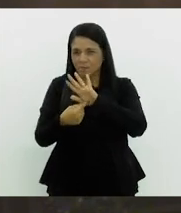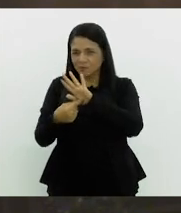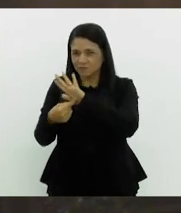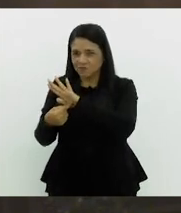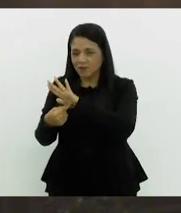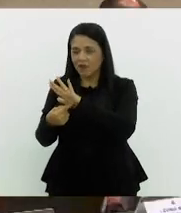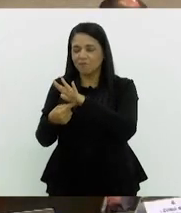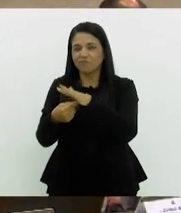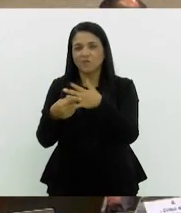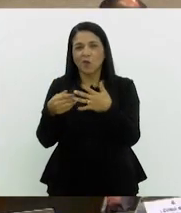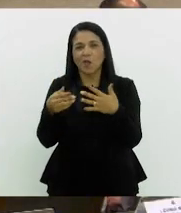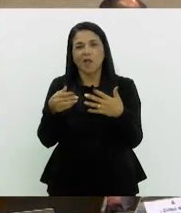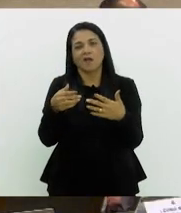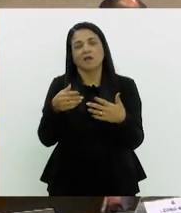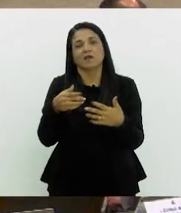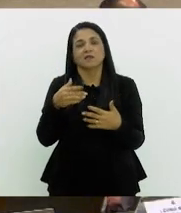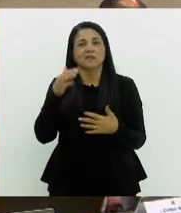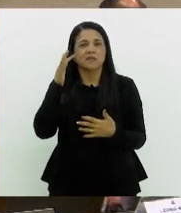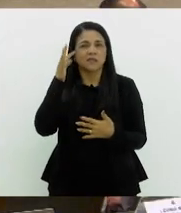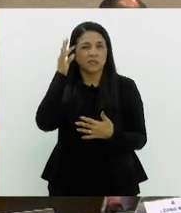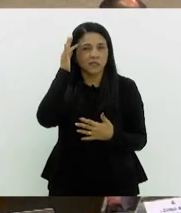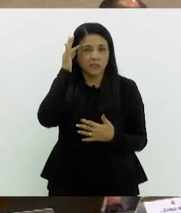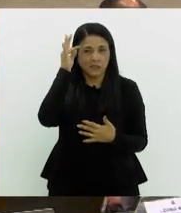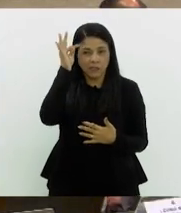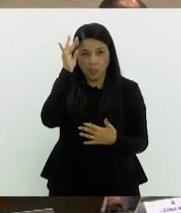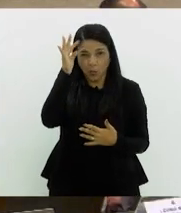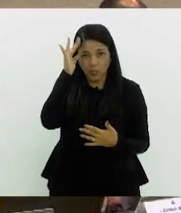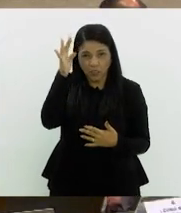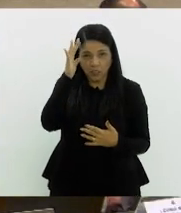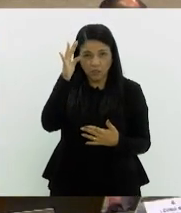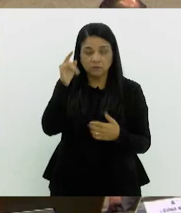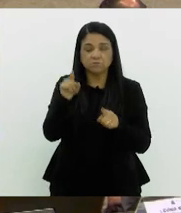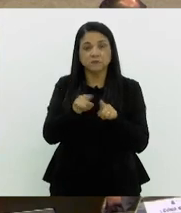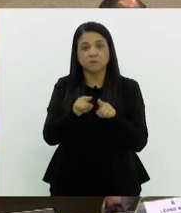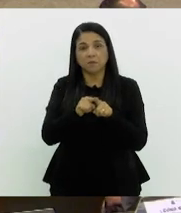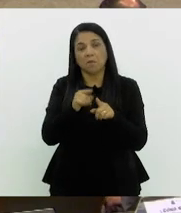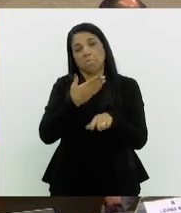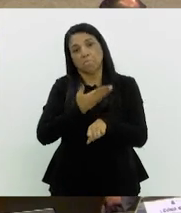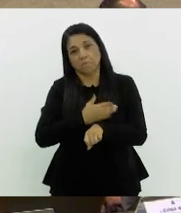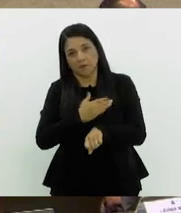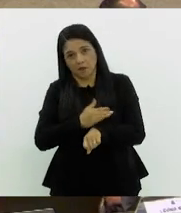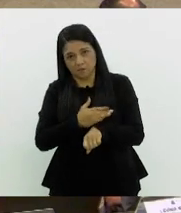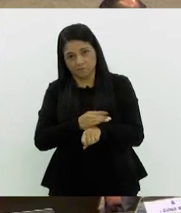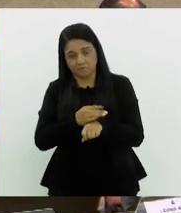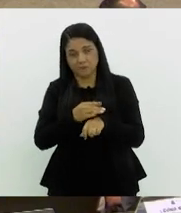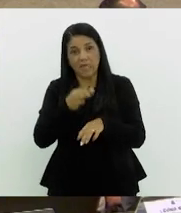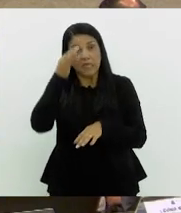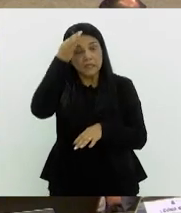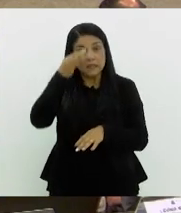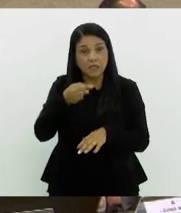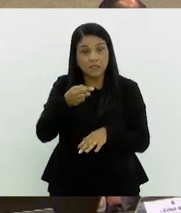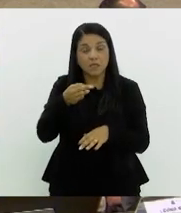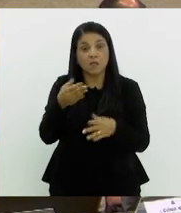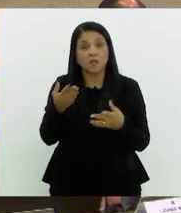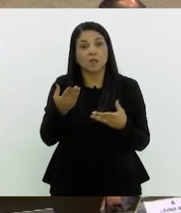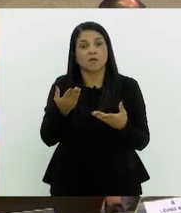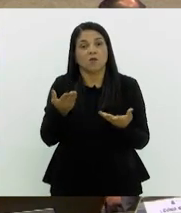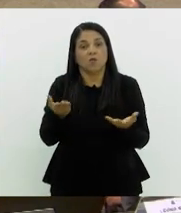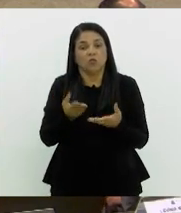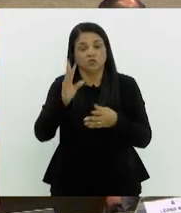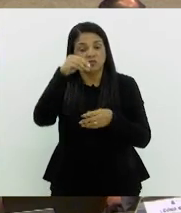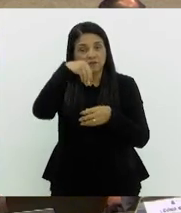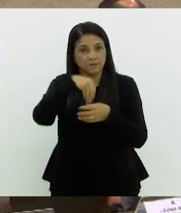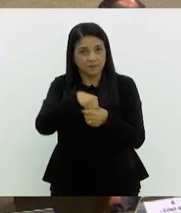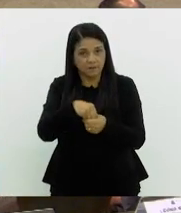práticas e teóricas para a gente entender onde que está hoje, dentro da Advocacia Pública do